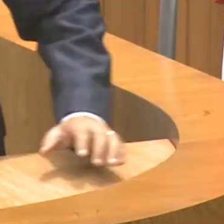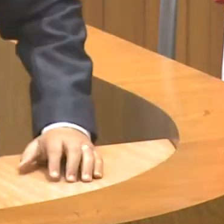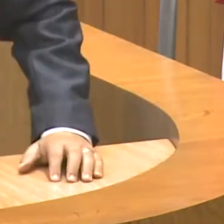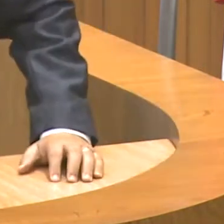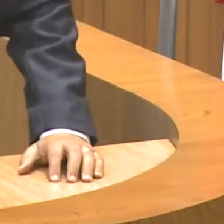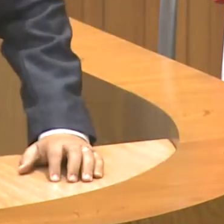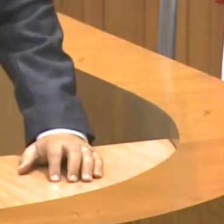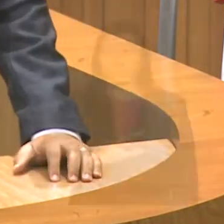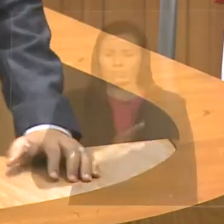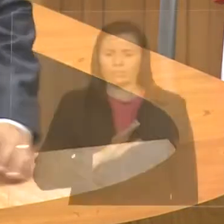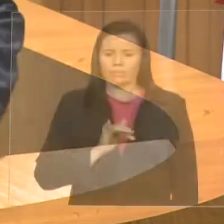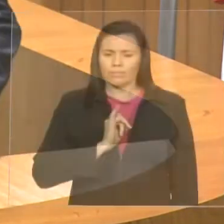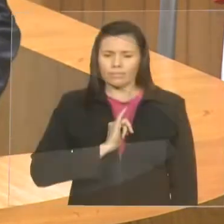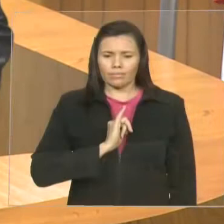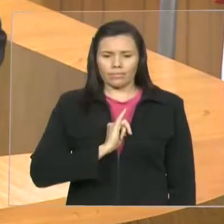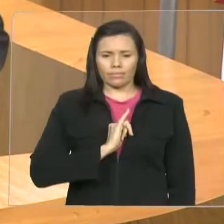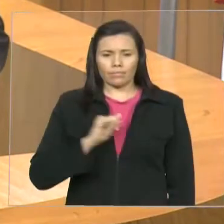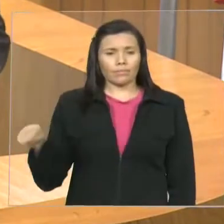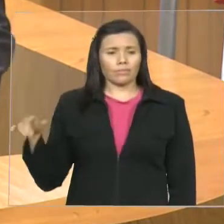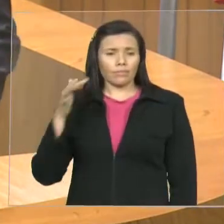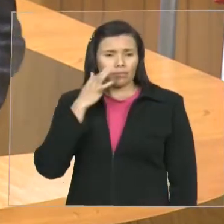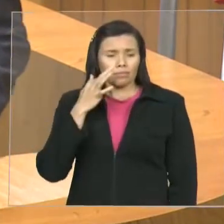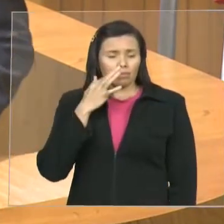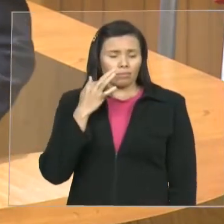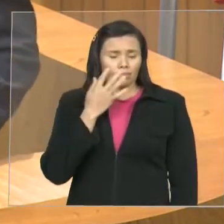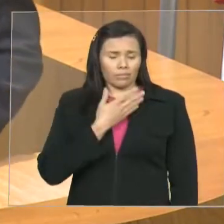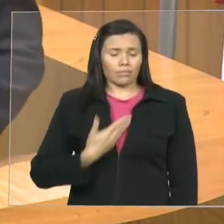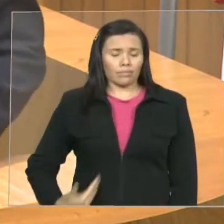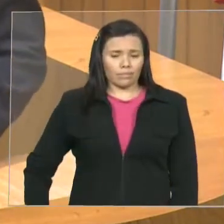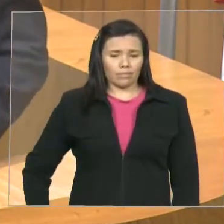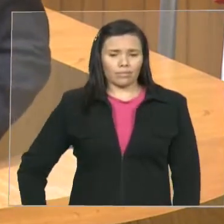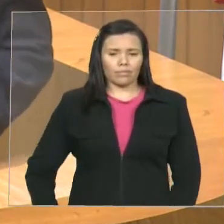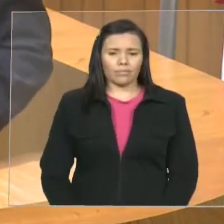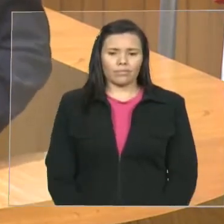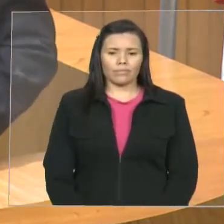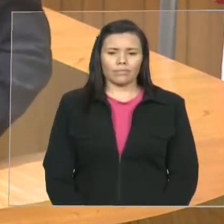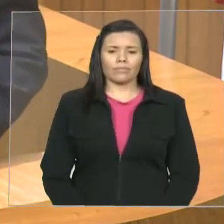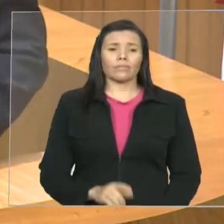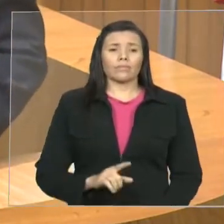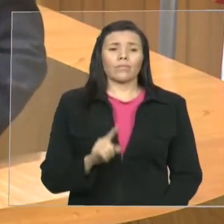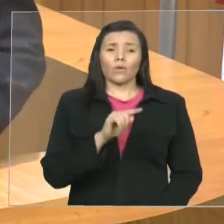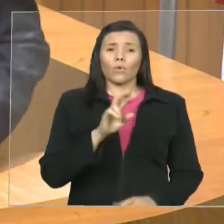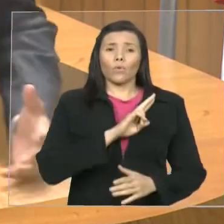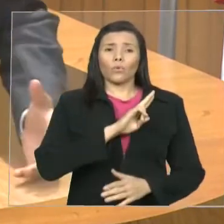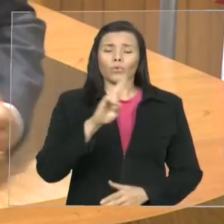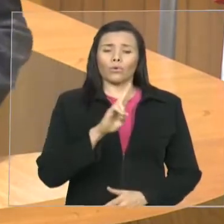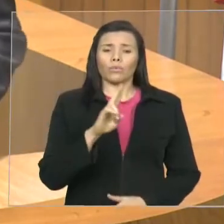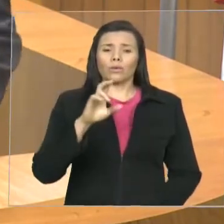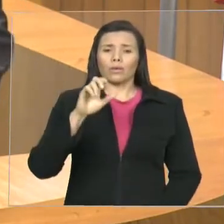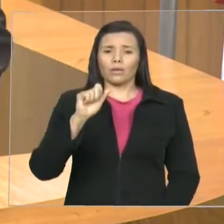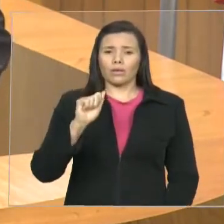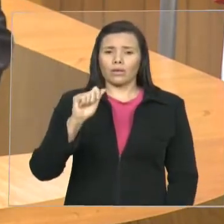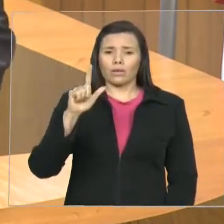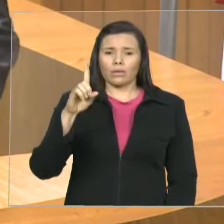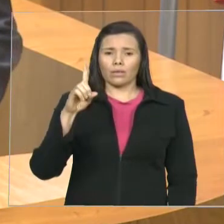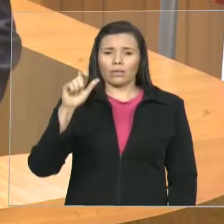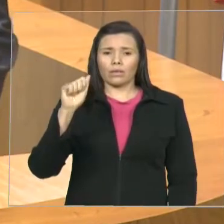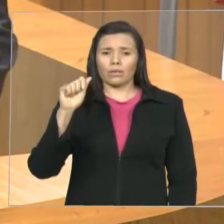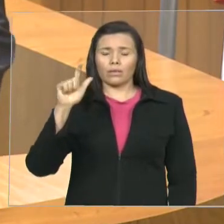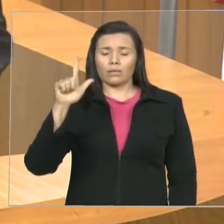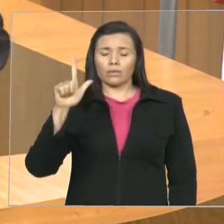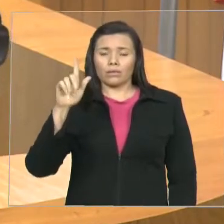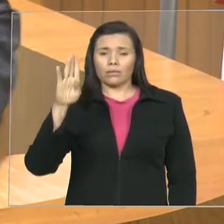Flávio Dino acolheu a sugestão e receberá o nome de Adalberto Franklin, em homenagem a um